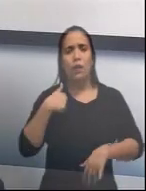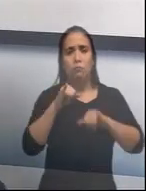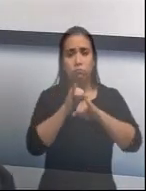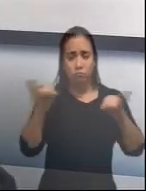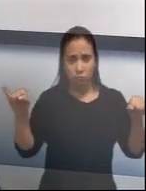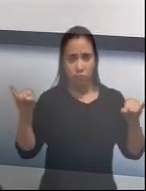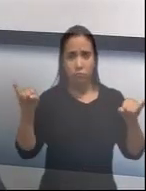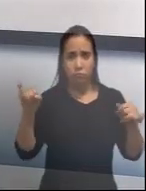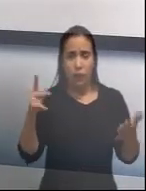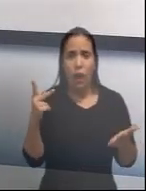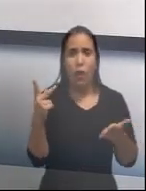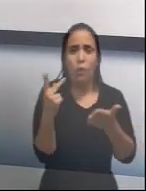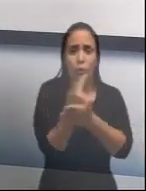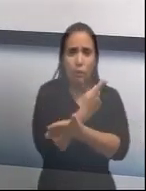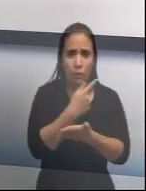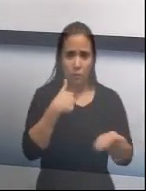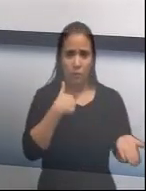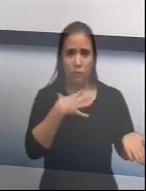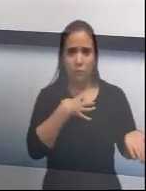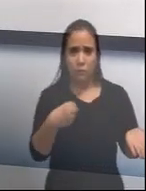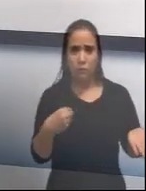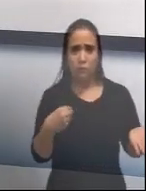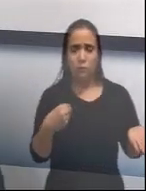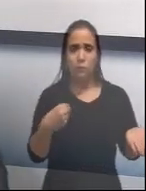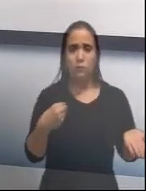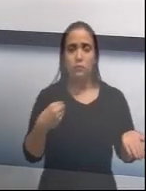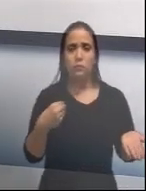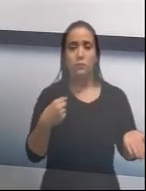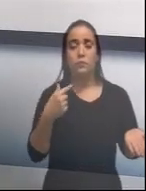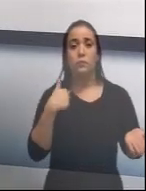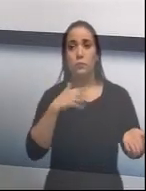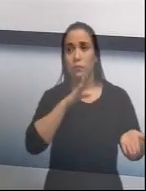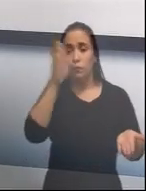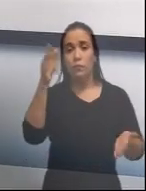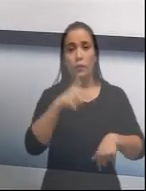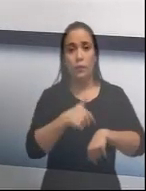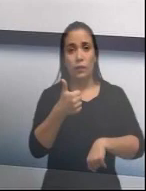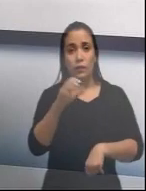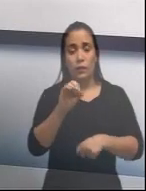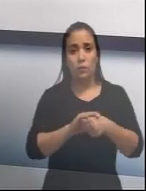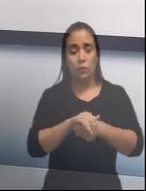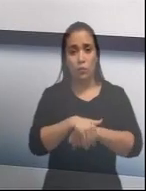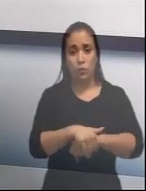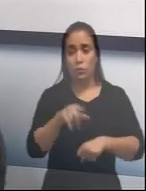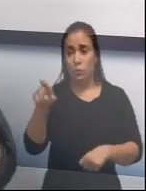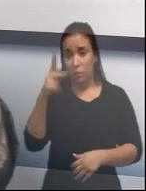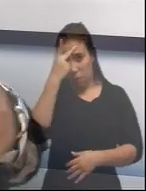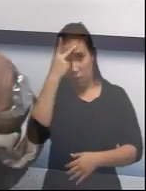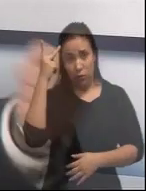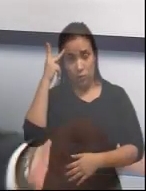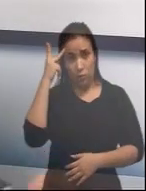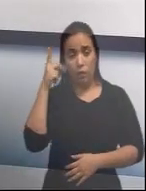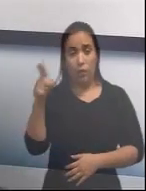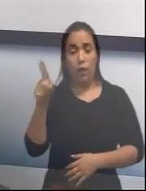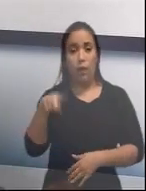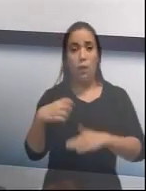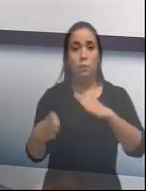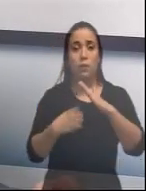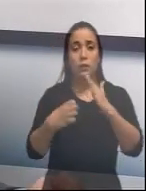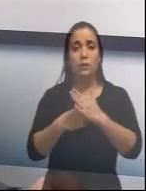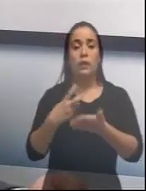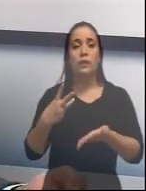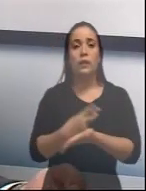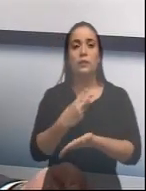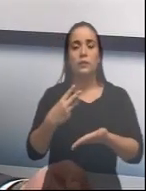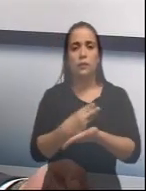exemplo claro que atingiu a mim, e eu cheguei lá 10 horas para tirar, e o pior de tudo, a pessoa da empresa terceirizada,